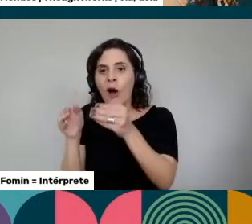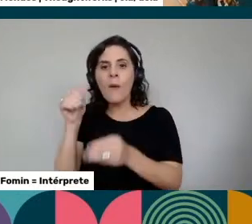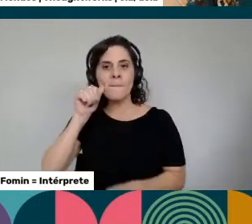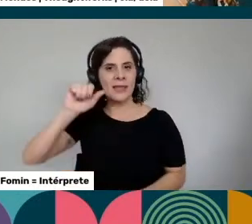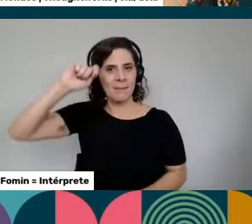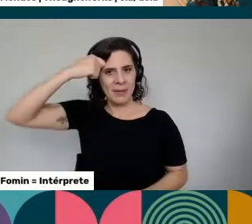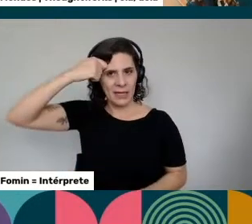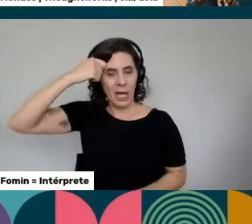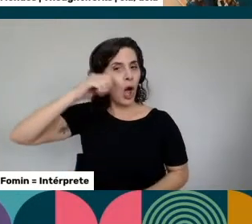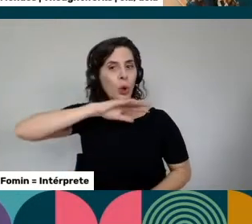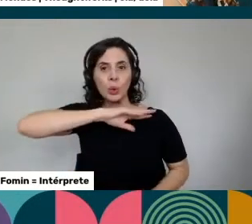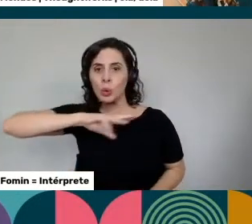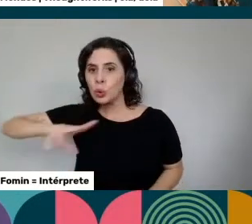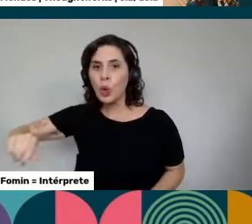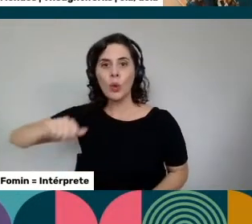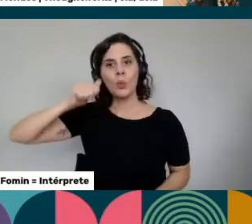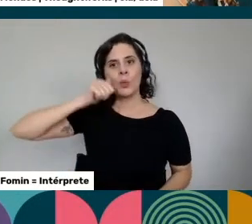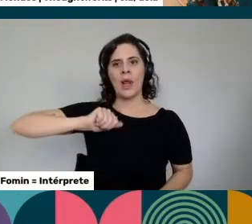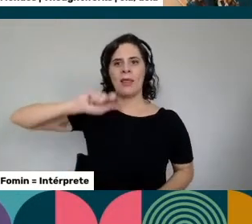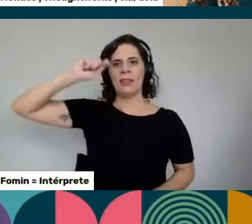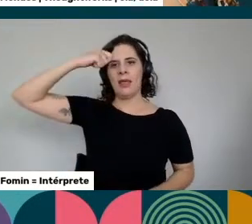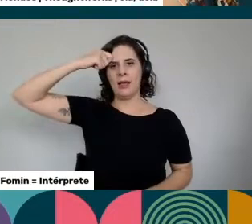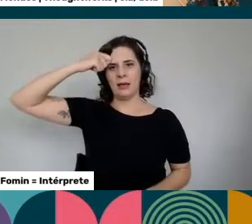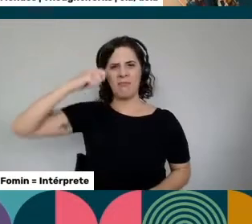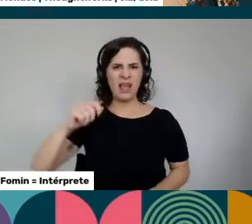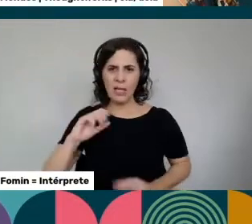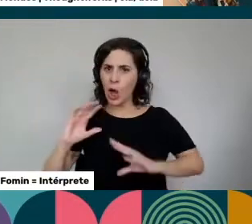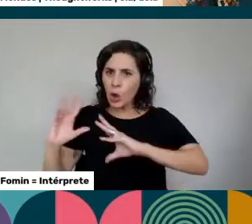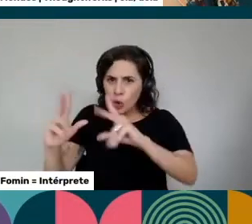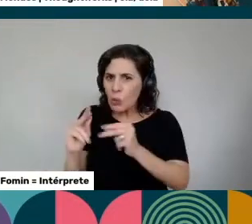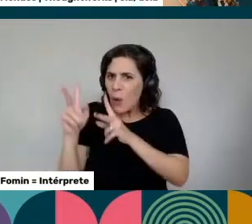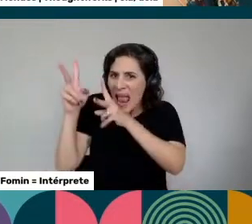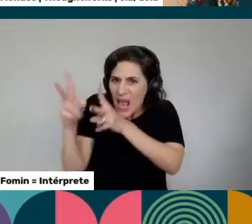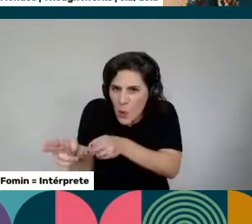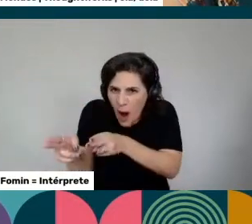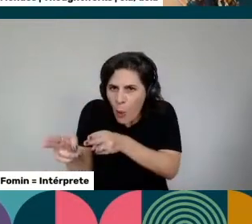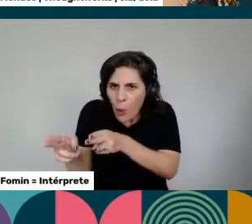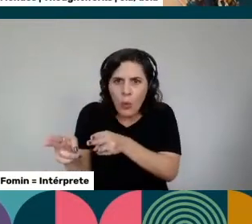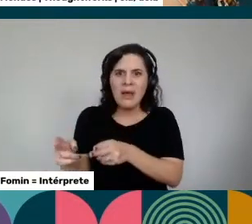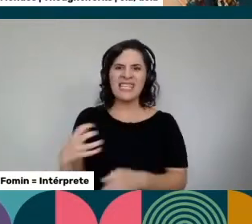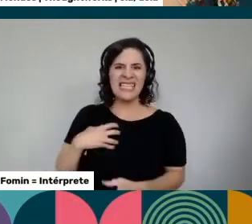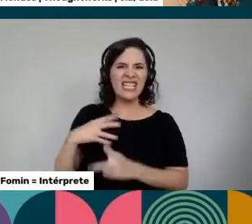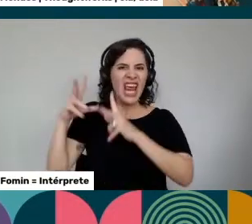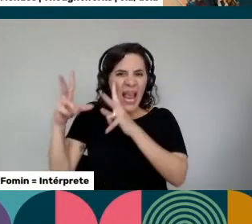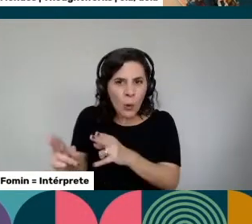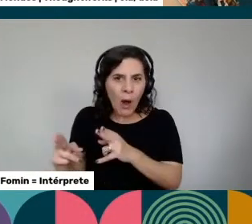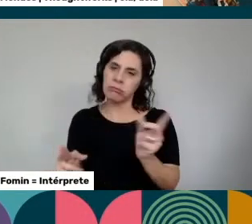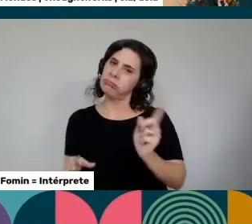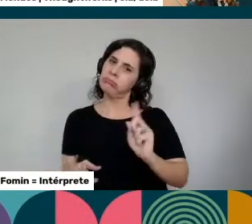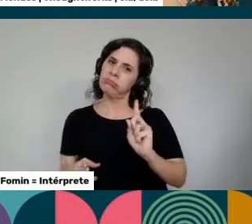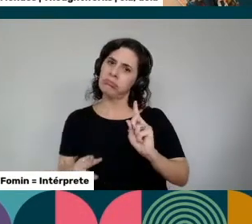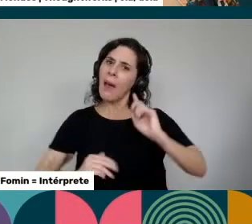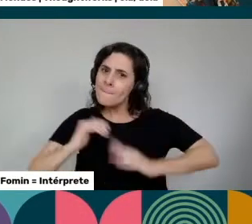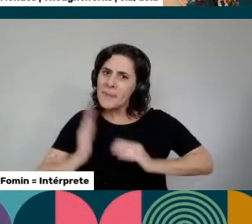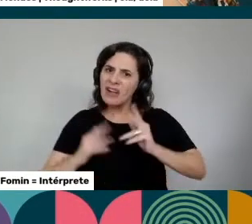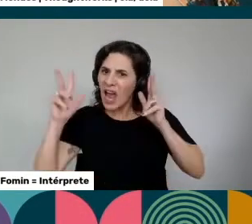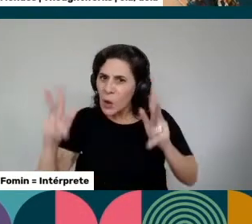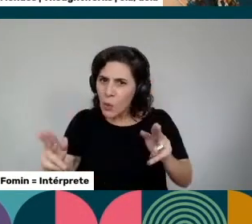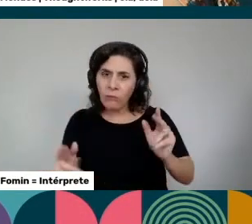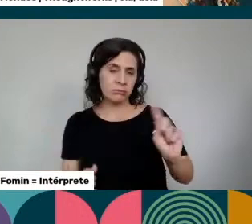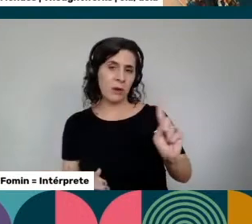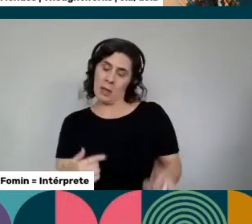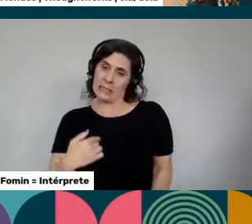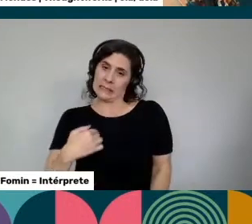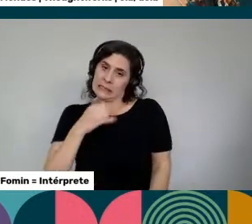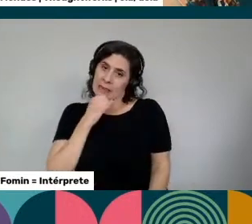a gente tem as mesmas dores, as mesmas necessidades, ou que a gente age da mesma forma. Eu sou uma mulher negra, solteira,